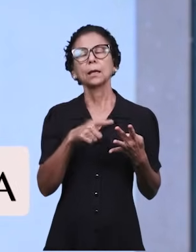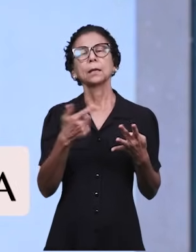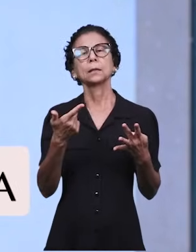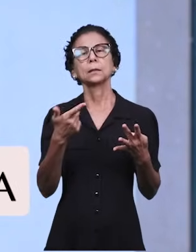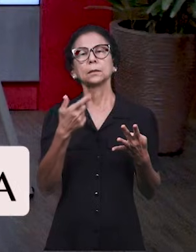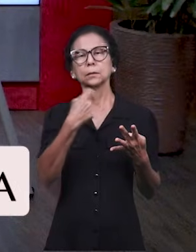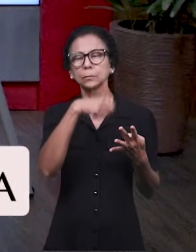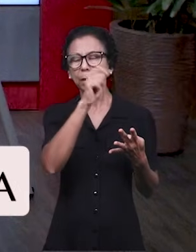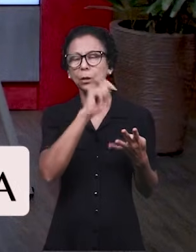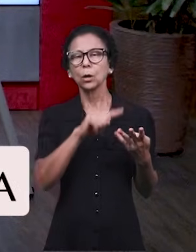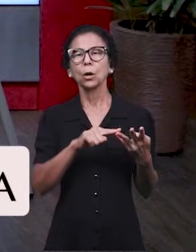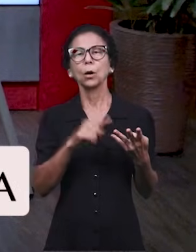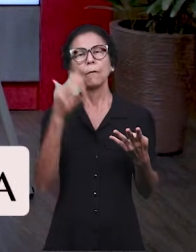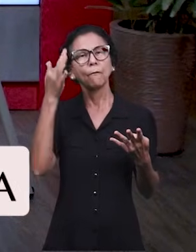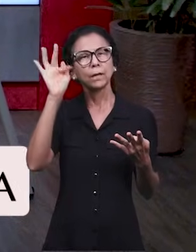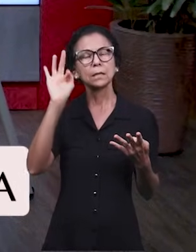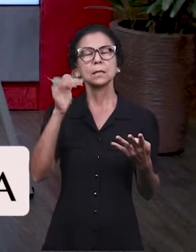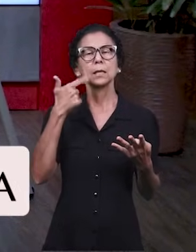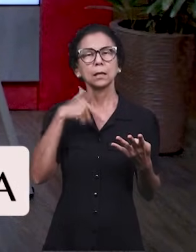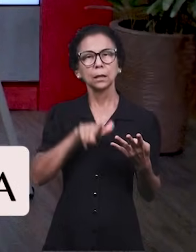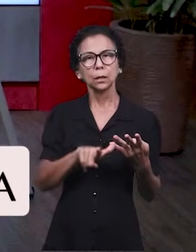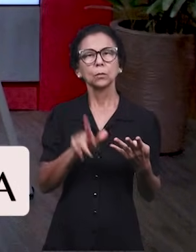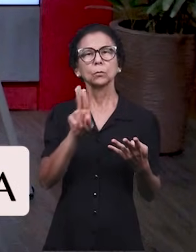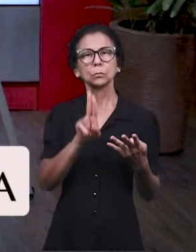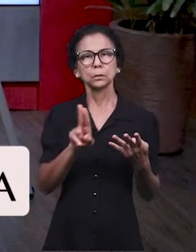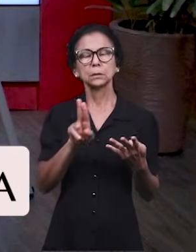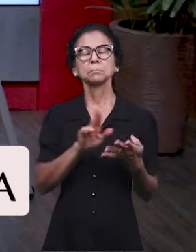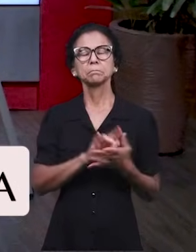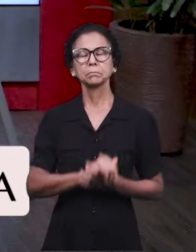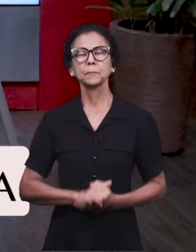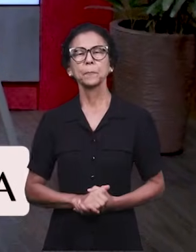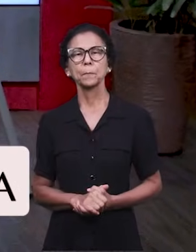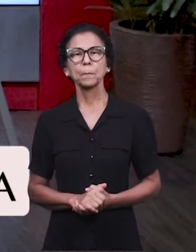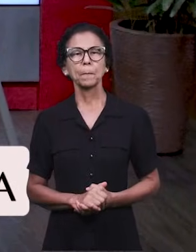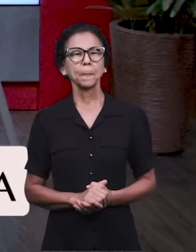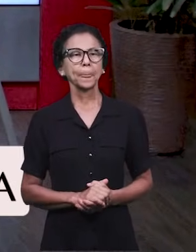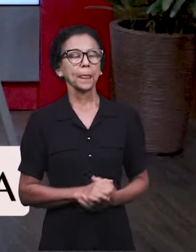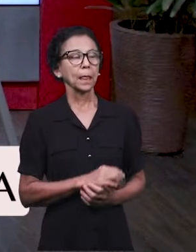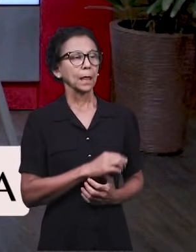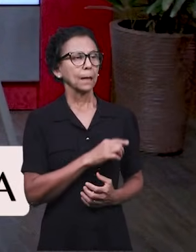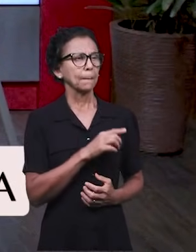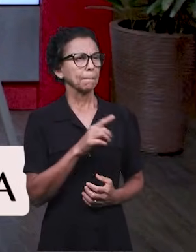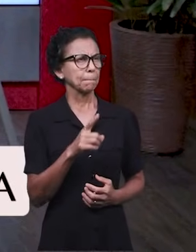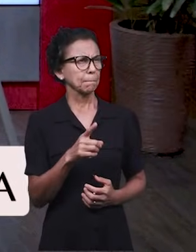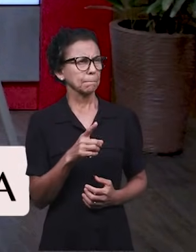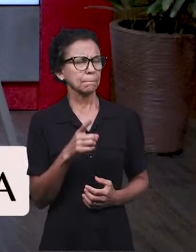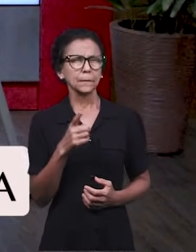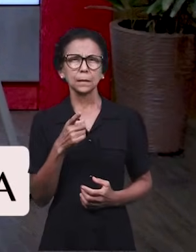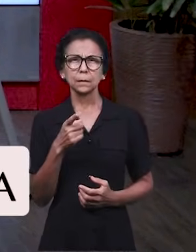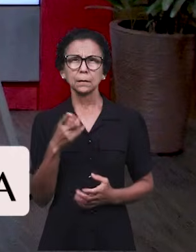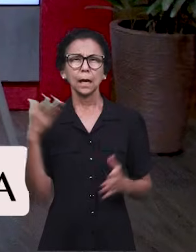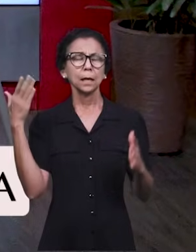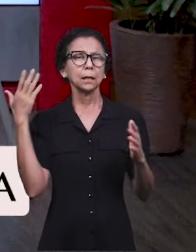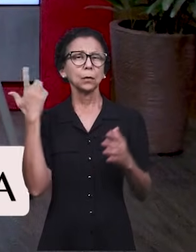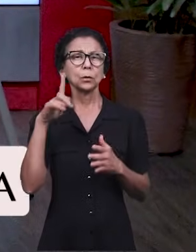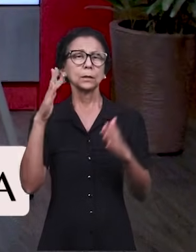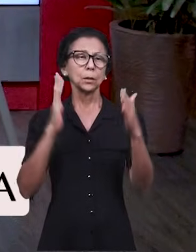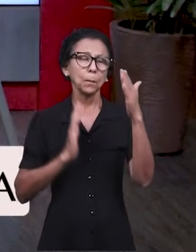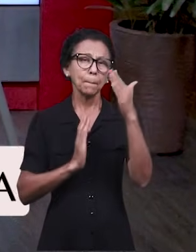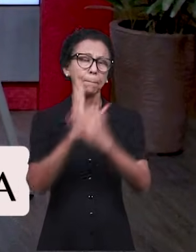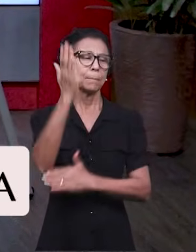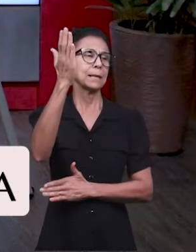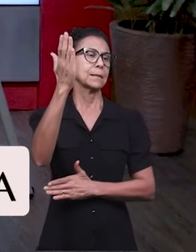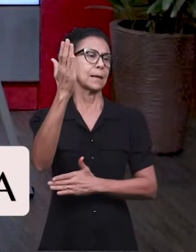Exatamente. Agora, uma vez que ingressa, pastor Alexandre, você falou que cerca de 2 anos a